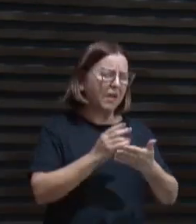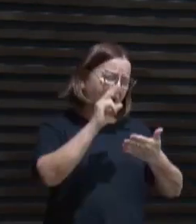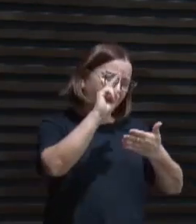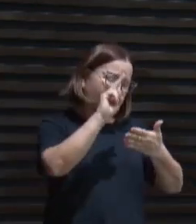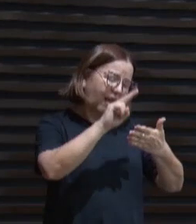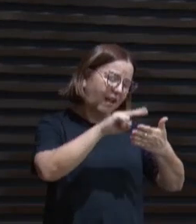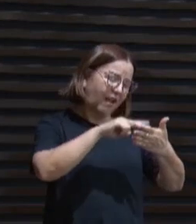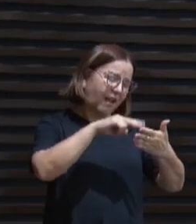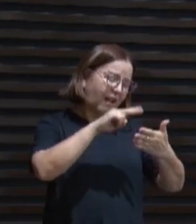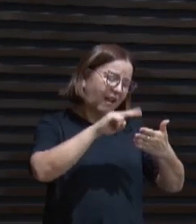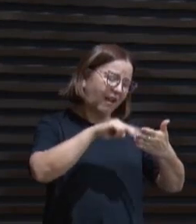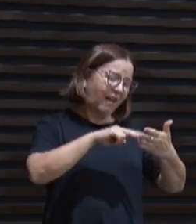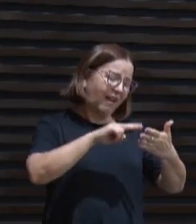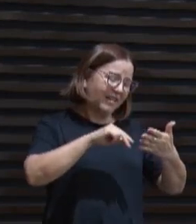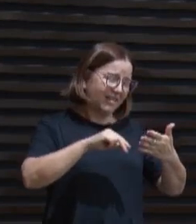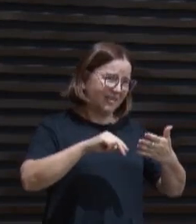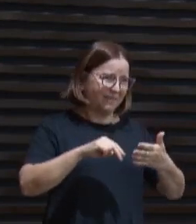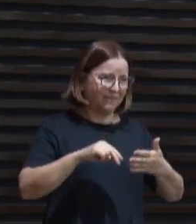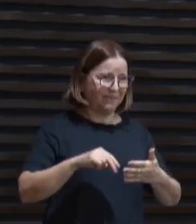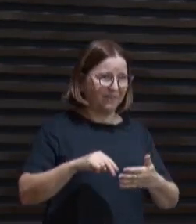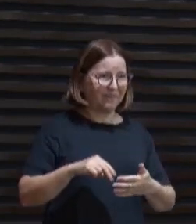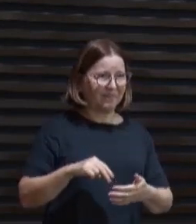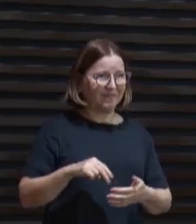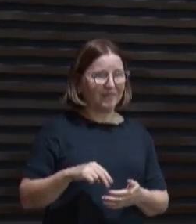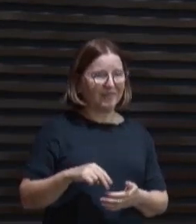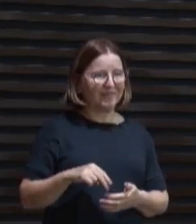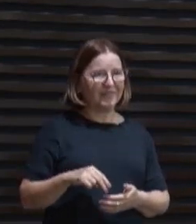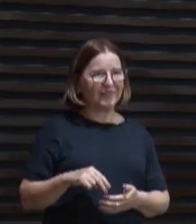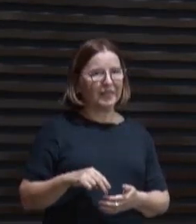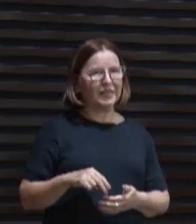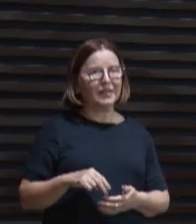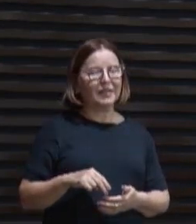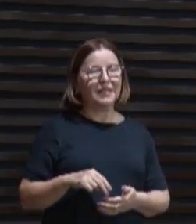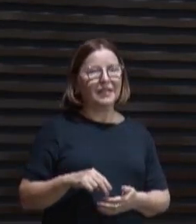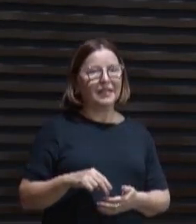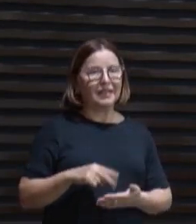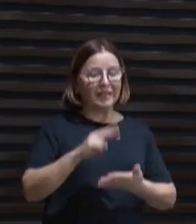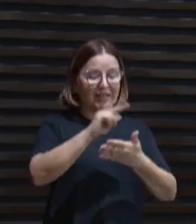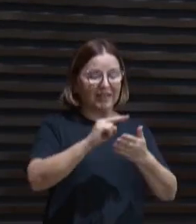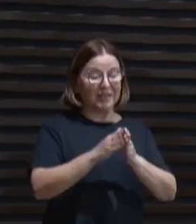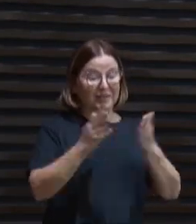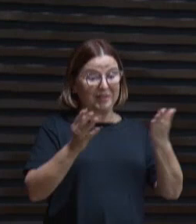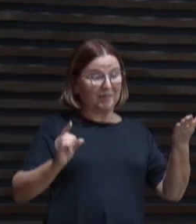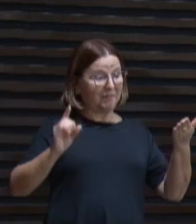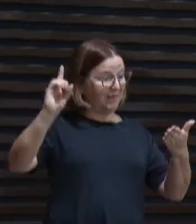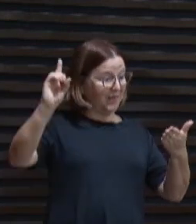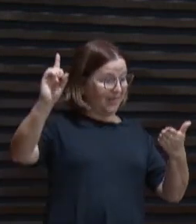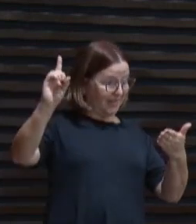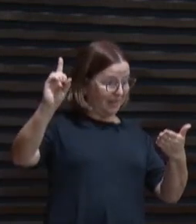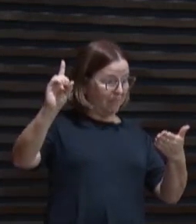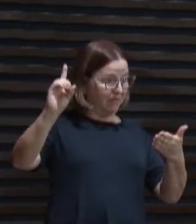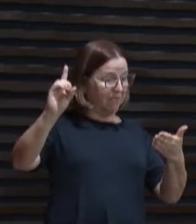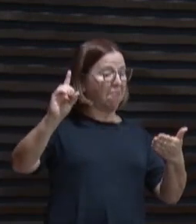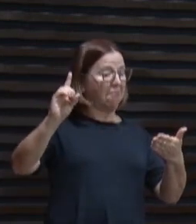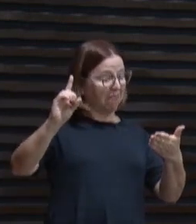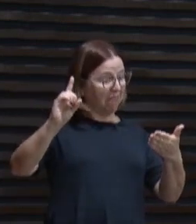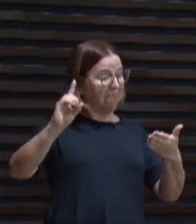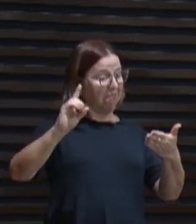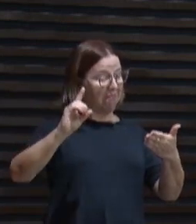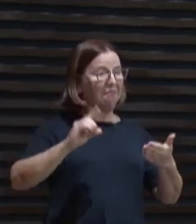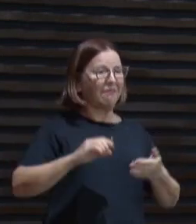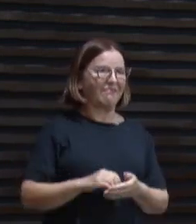Diabo, da novela, aquele negócio. Não é? Se lê Bíblia, e também vai expondo a